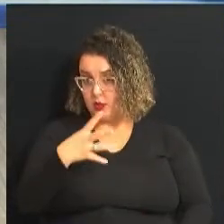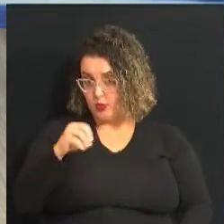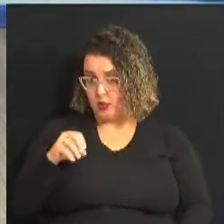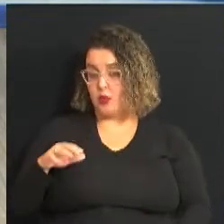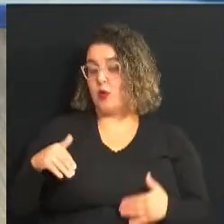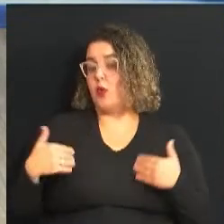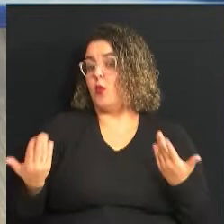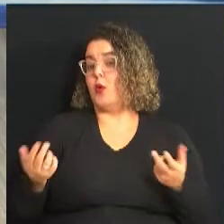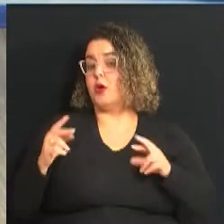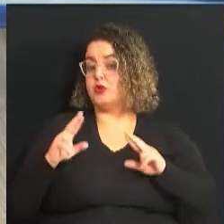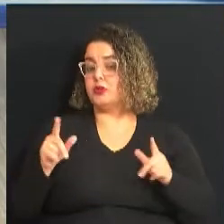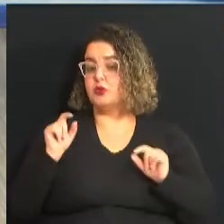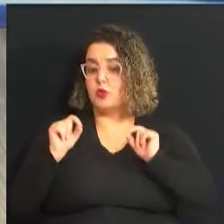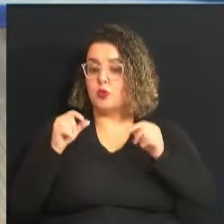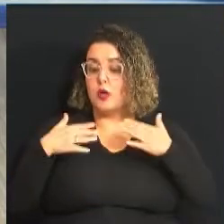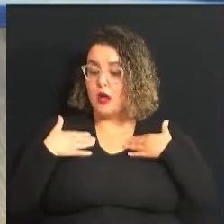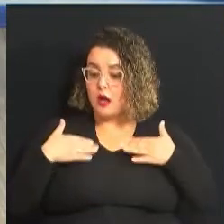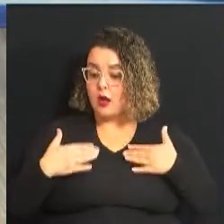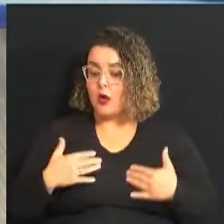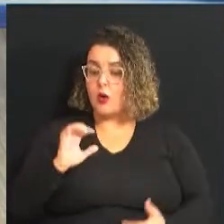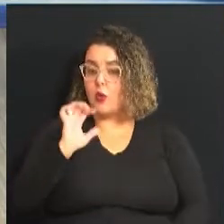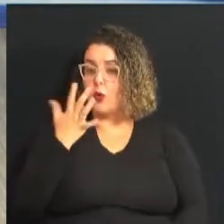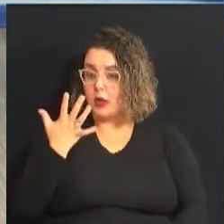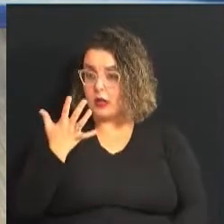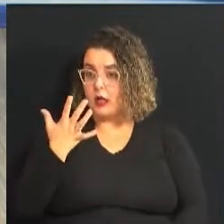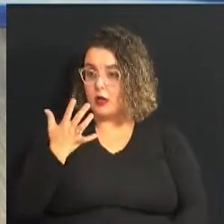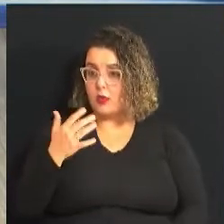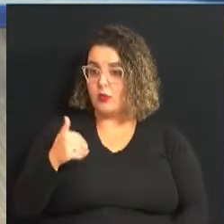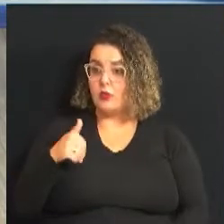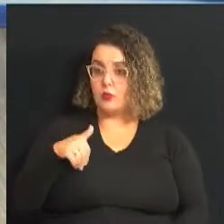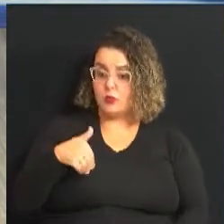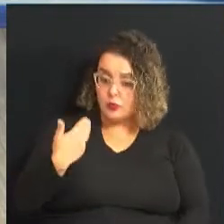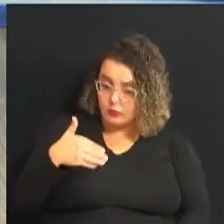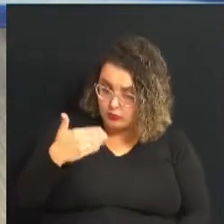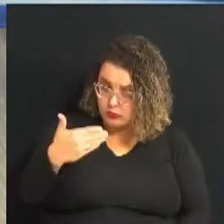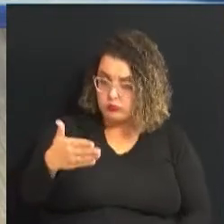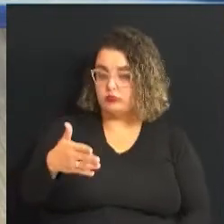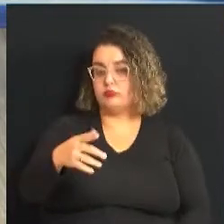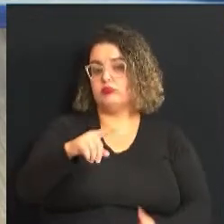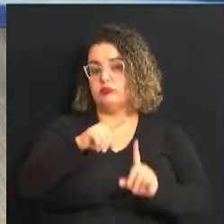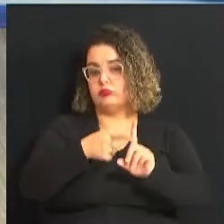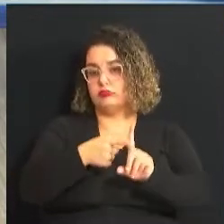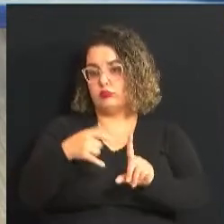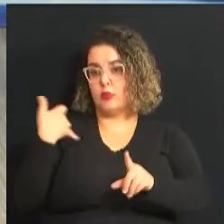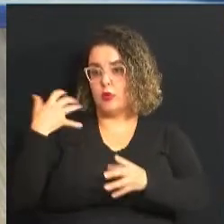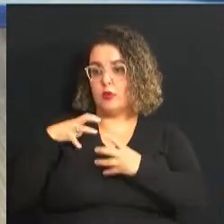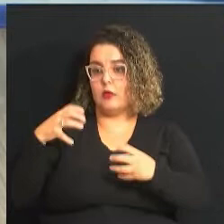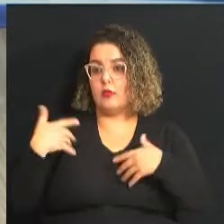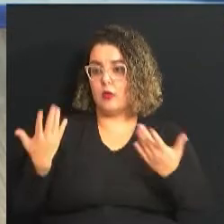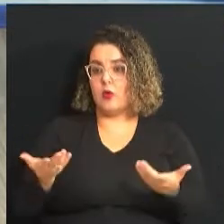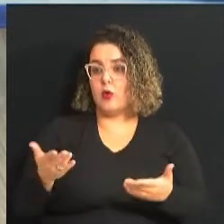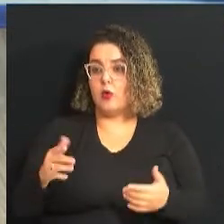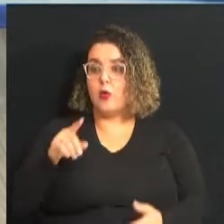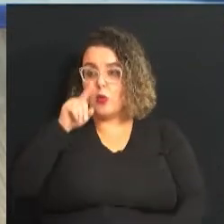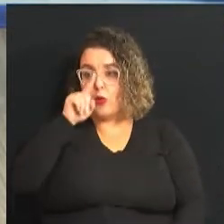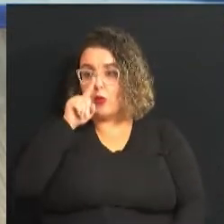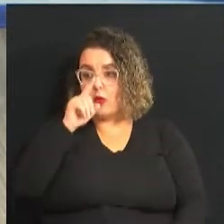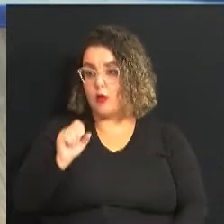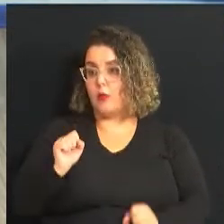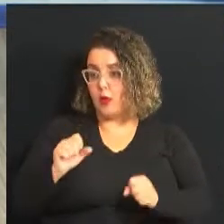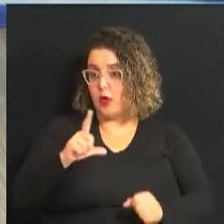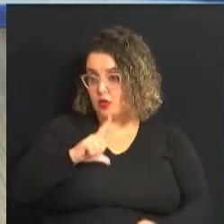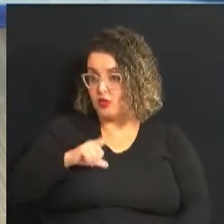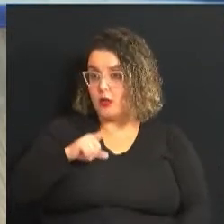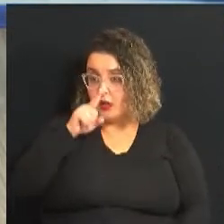diferença? O que acontece com o corpo da mulher? Quanto mais ela vai deixando para frente aí para engravidar? Quais os riscos? Pode ter riscos também